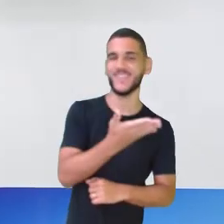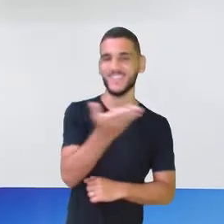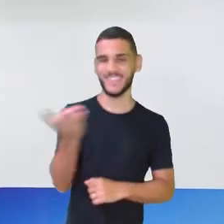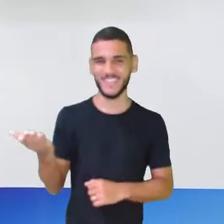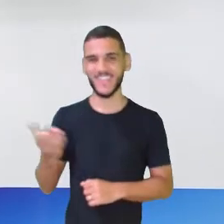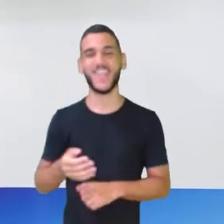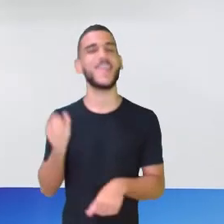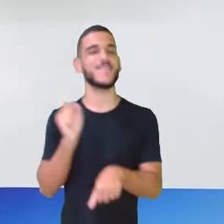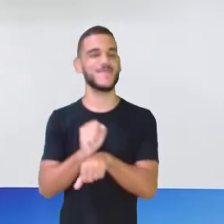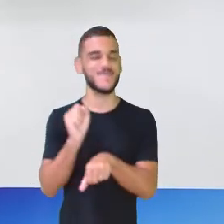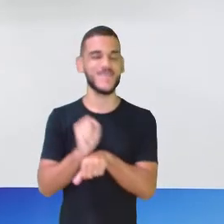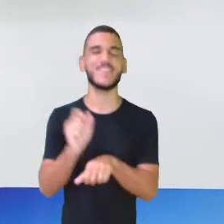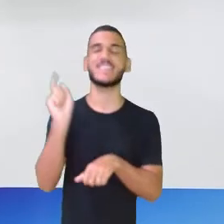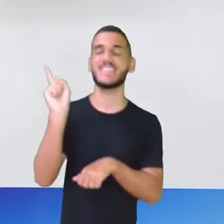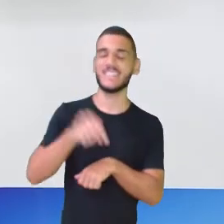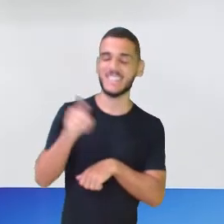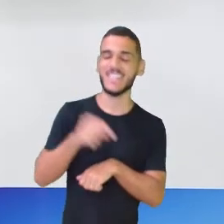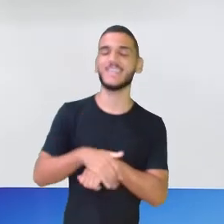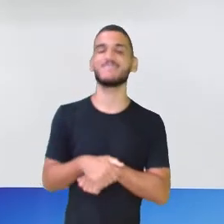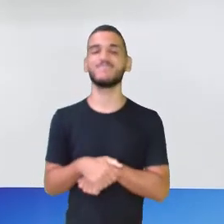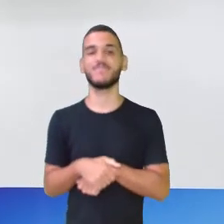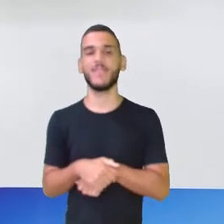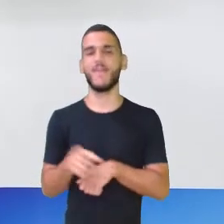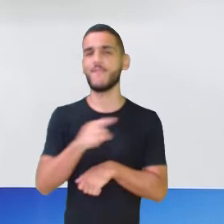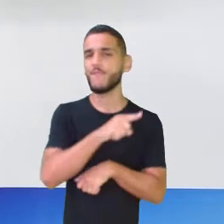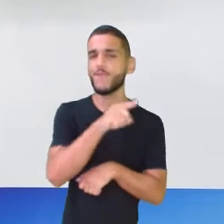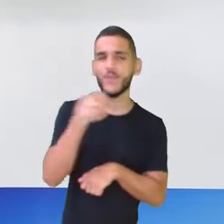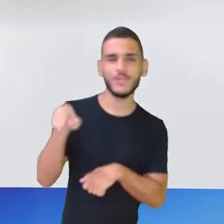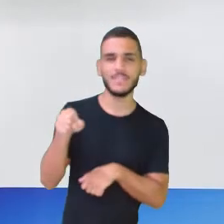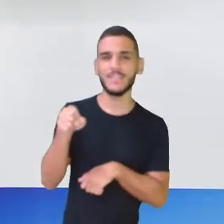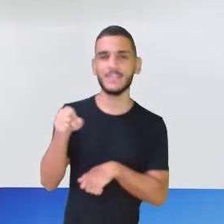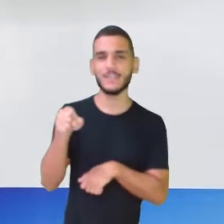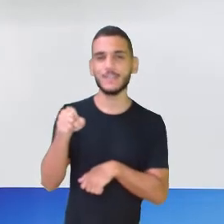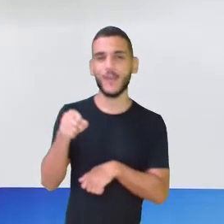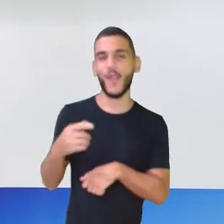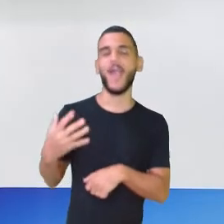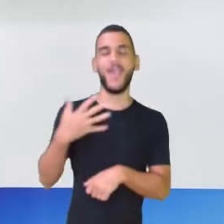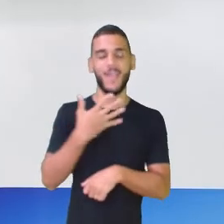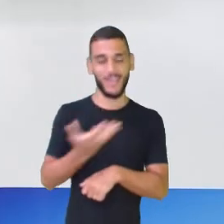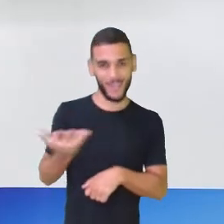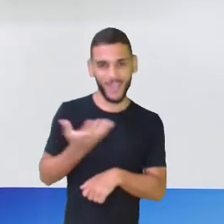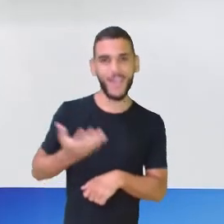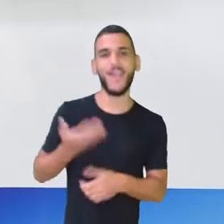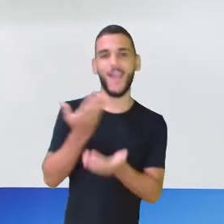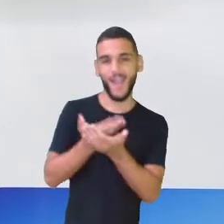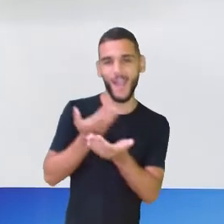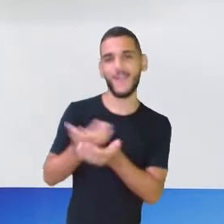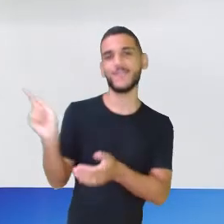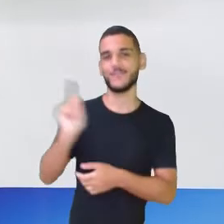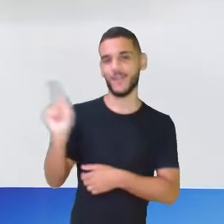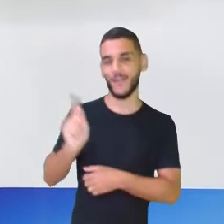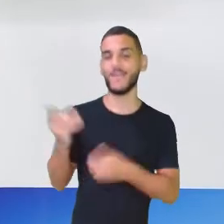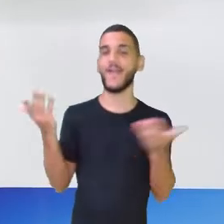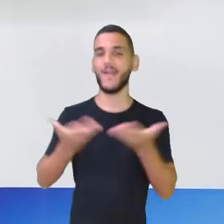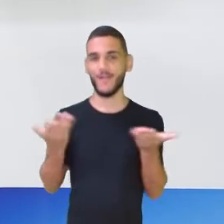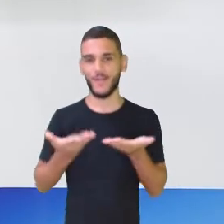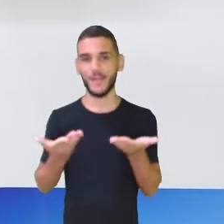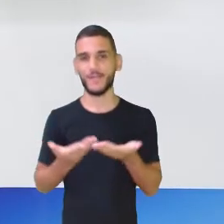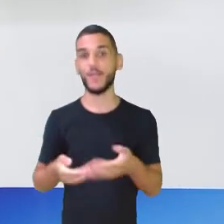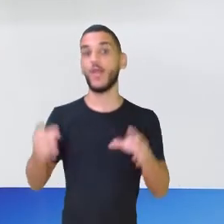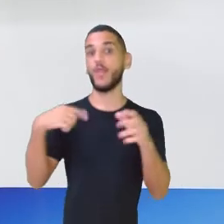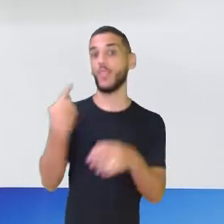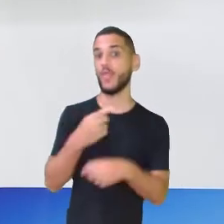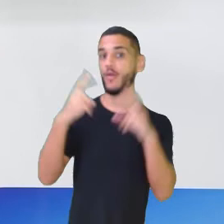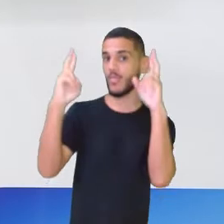vocês? Espero que sim. Estão empolgados para a nossa aula de Geografia agora? Olha só, nosso conteúdo de Geografia vai ser para as turmas